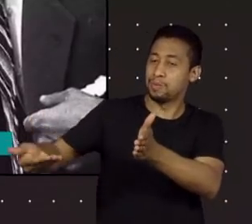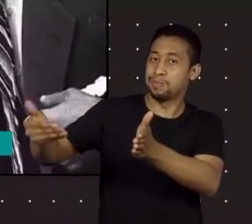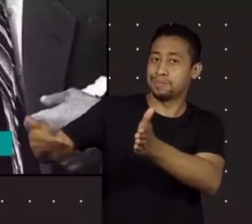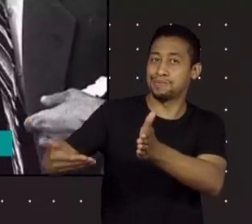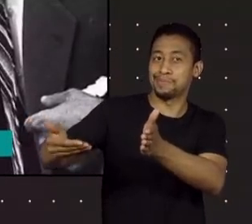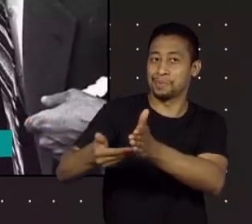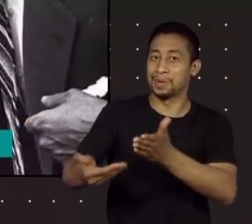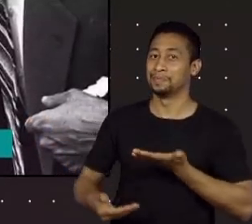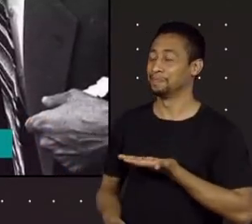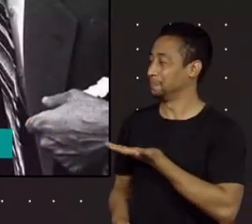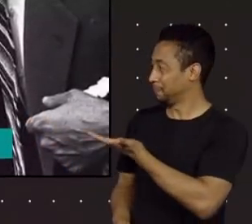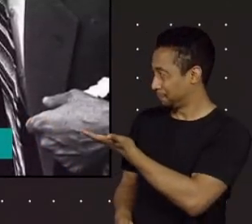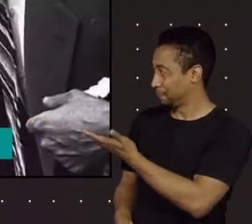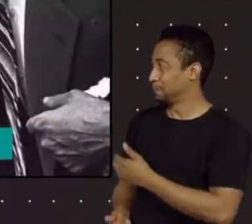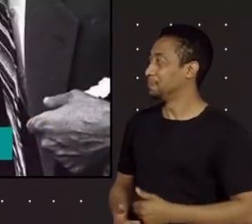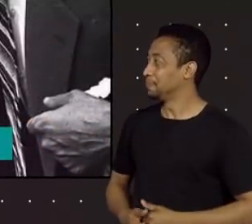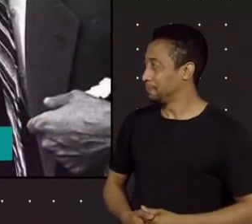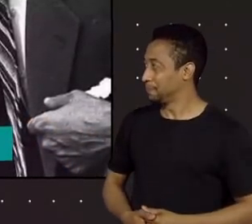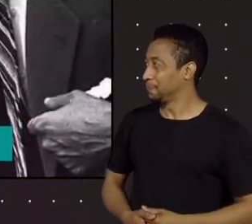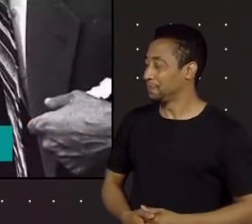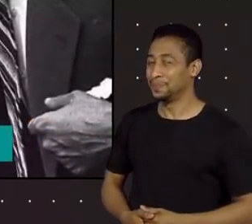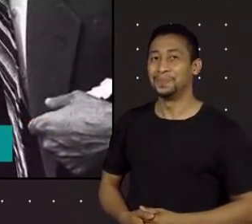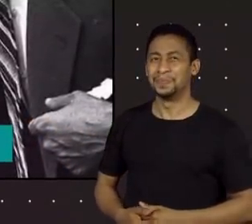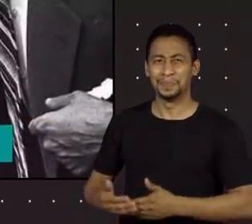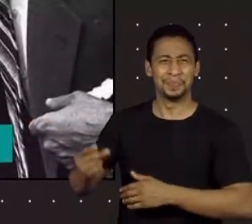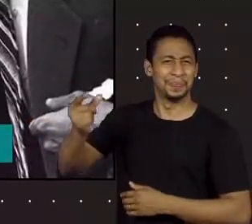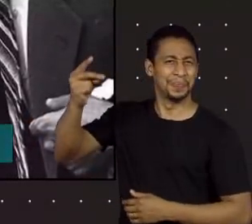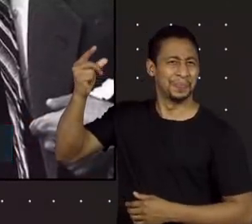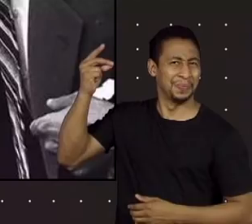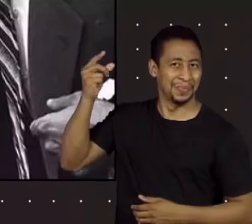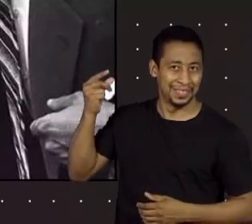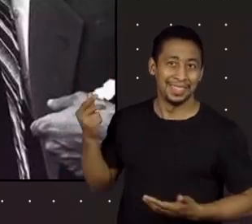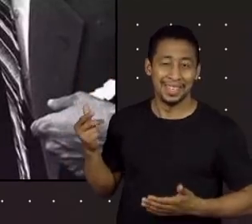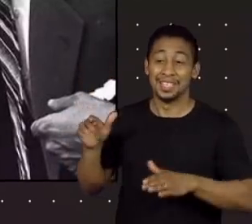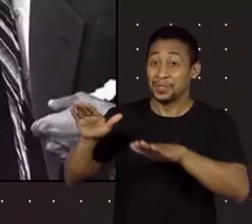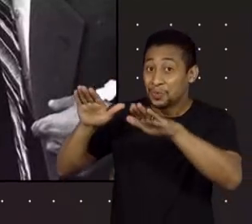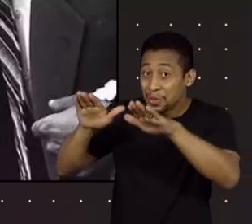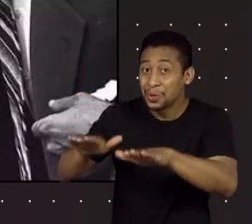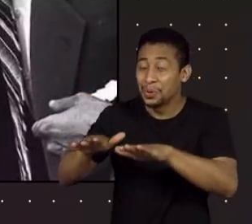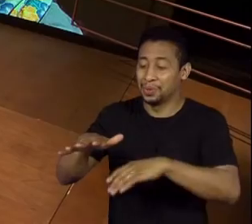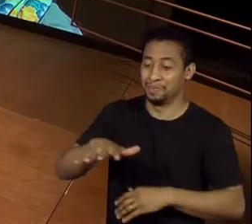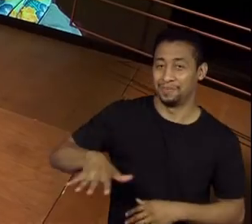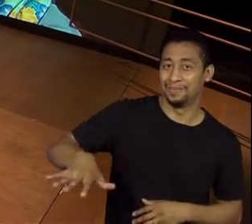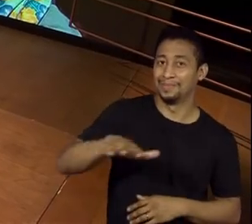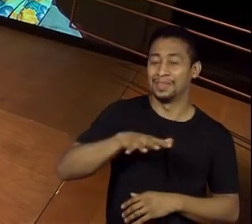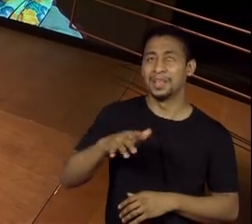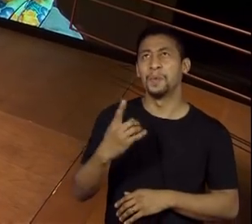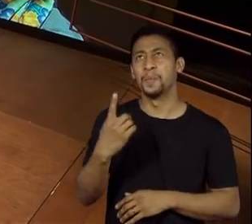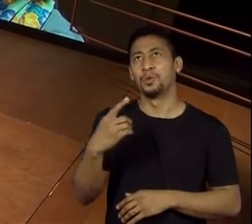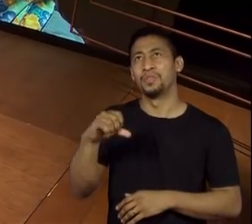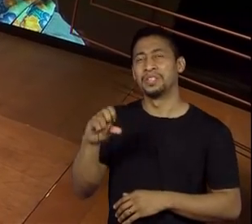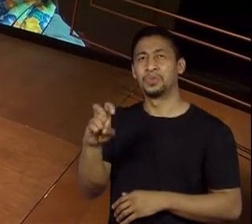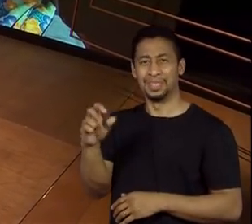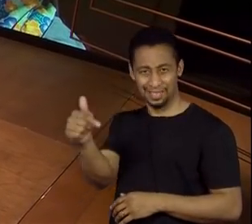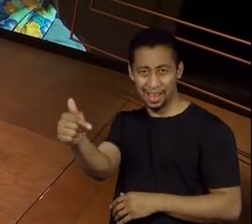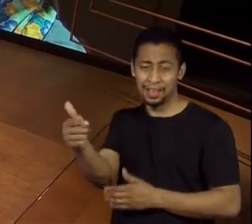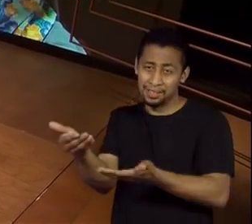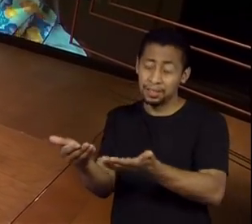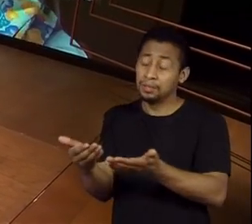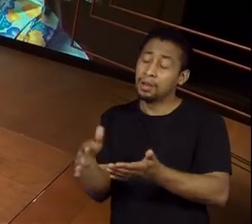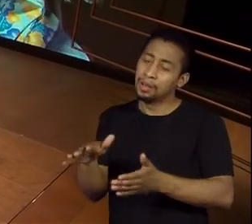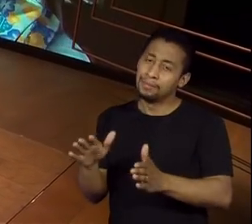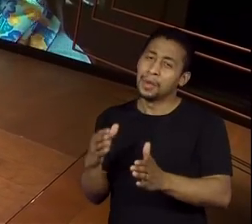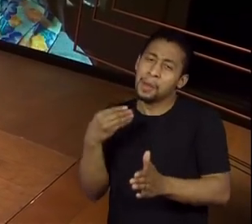Nasser, é. Naquela época, né? E nós ficamos lá em Suez, né, em 1957. Foi bom,